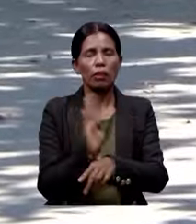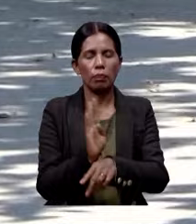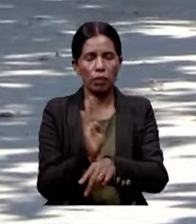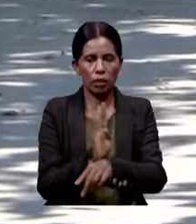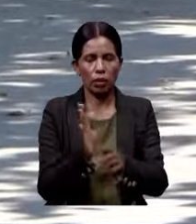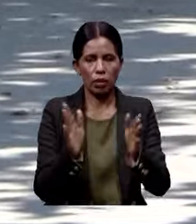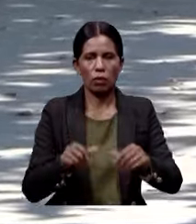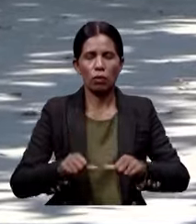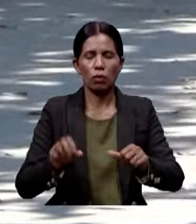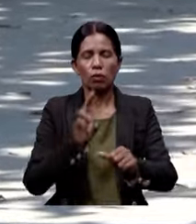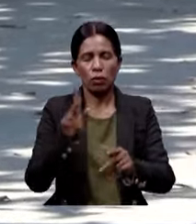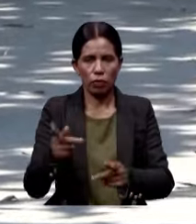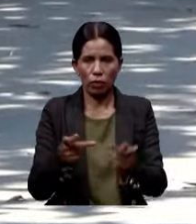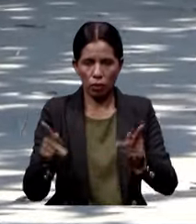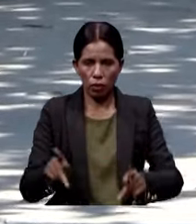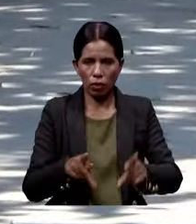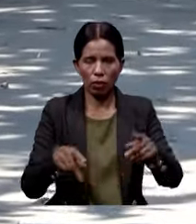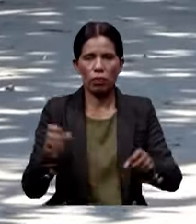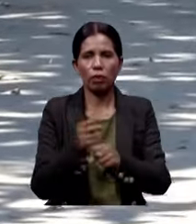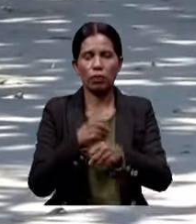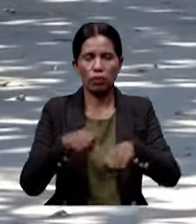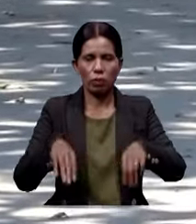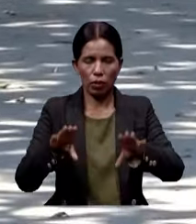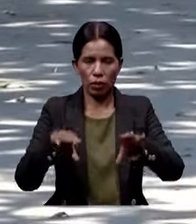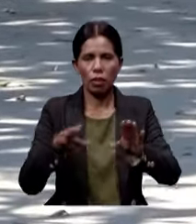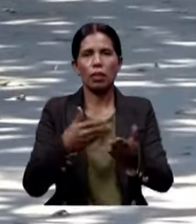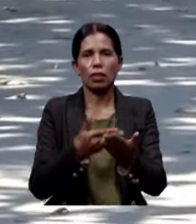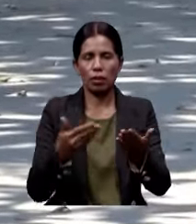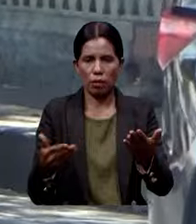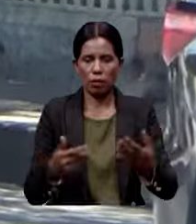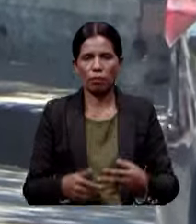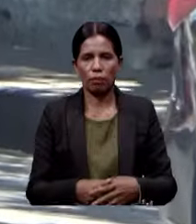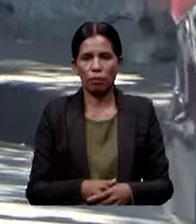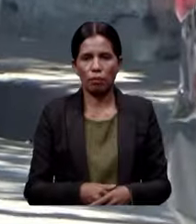espaço público hodi halo negocio. Luciana Amaral, Adair Ximenez, GMN.